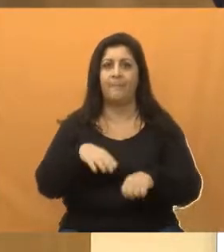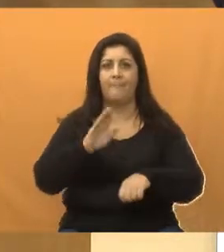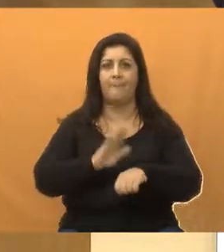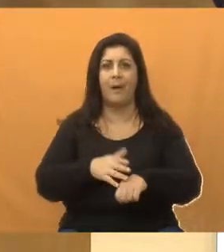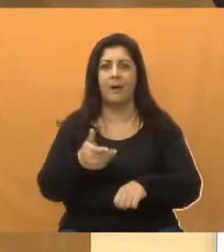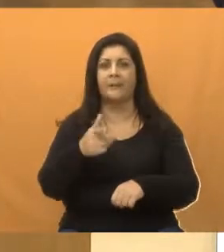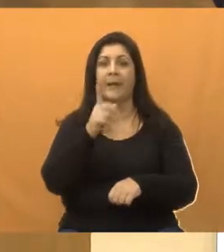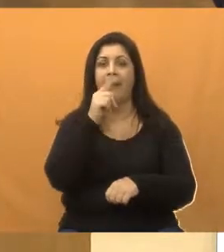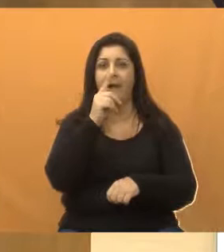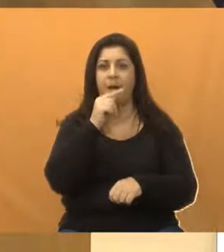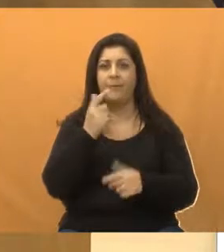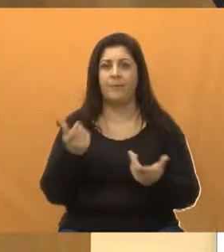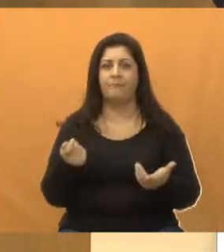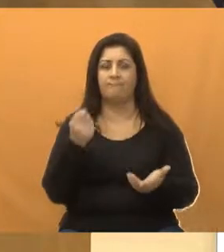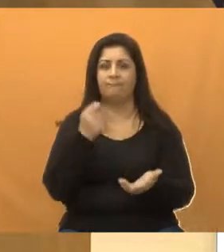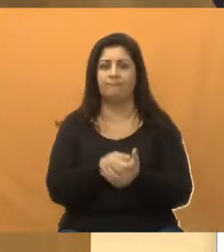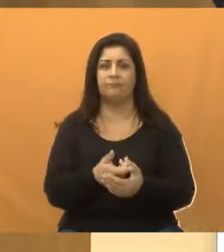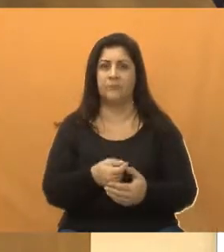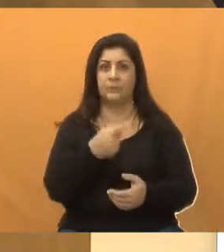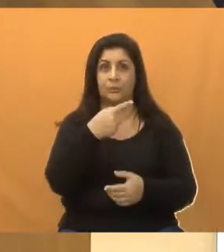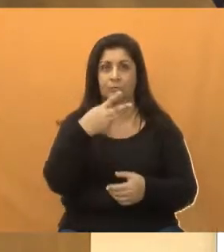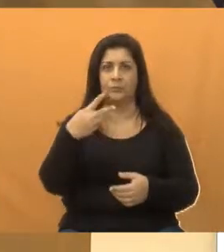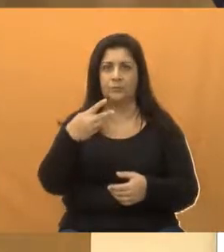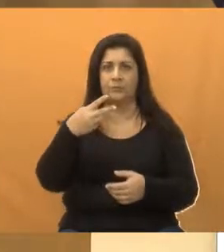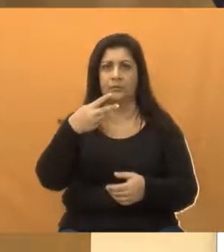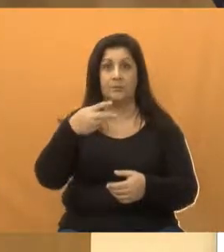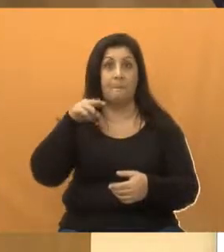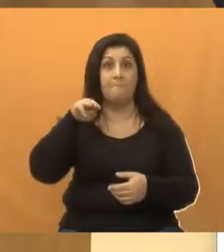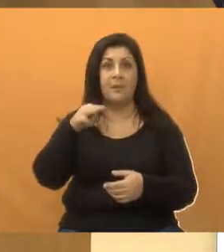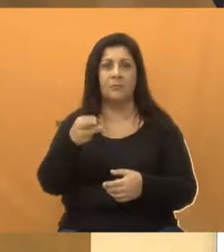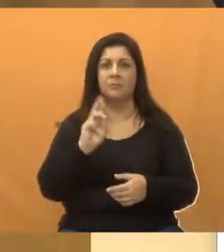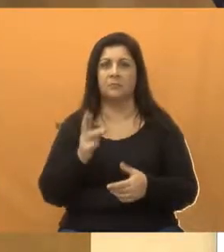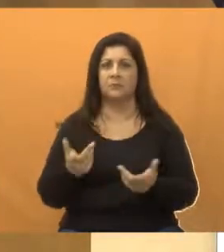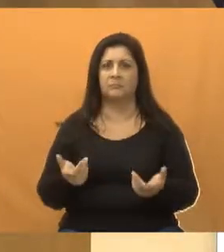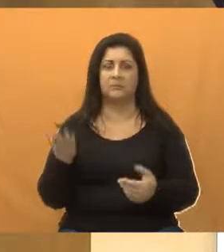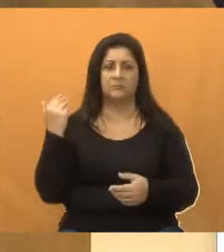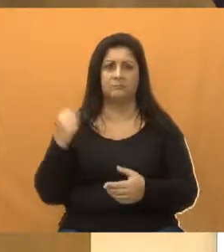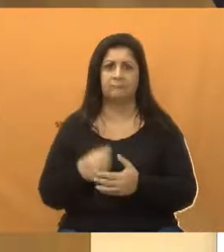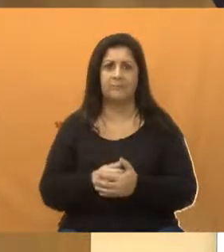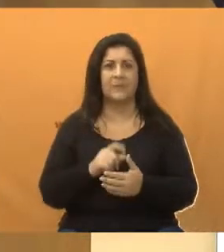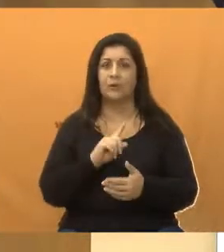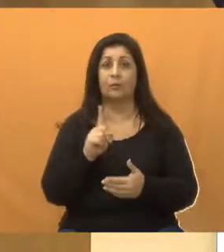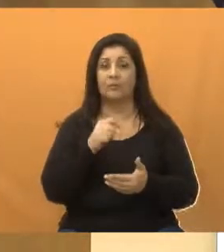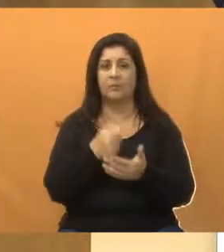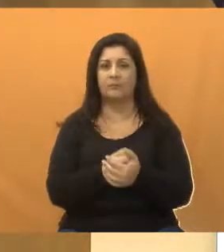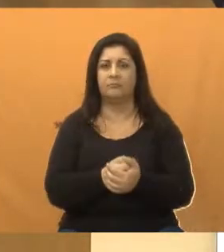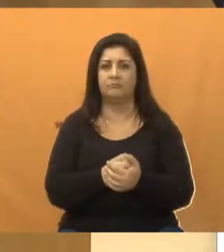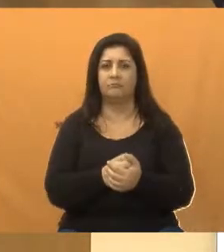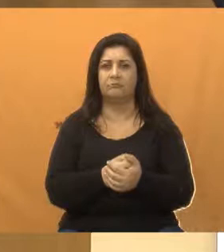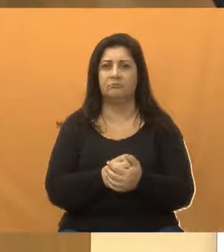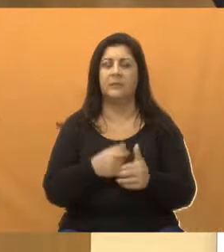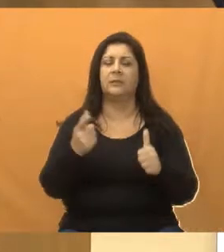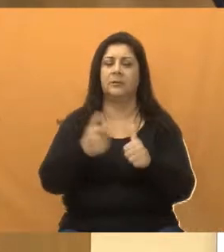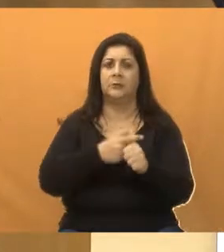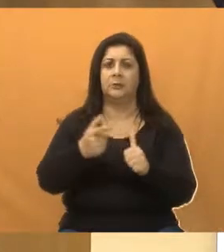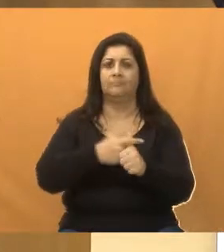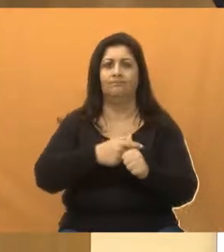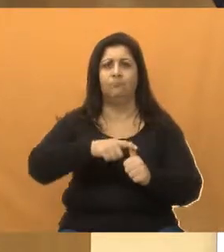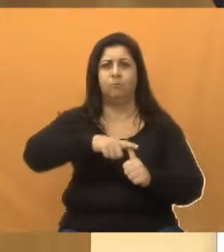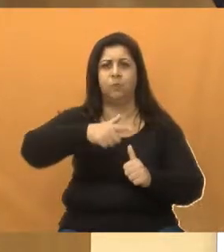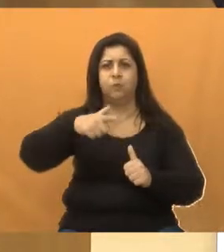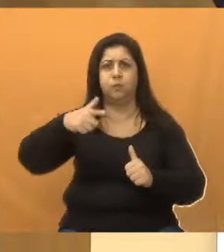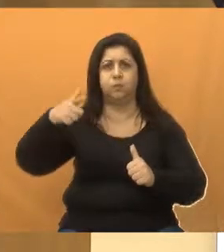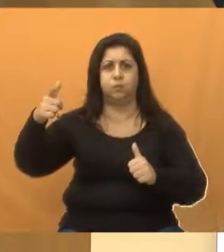2016 fechou mais ou menos em R$2 milhões, e o que acontece? Não pagaram a conta, e a dívida está rolando até hoje, e não